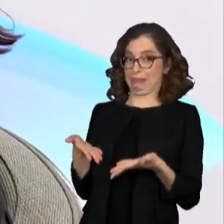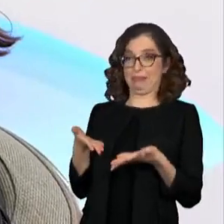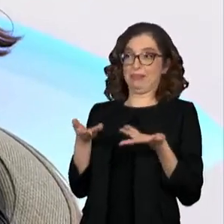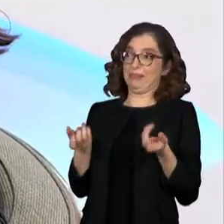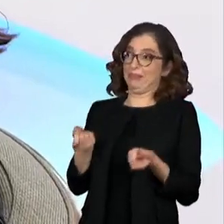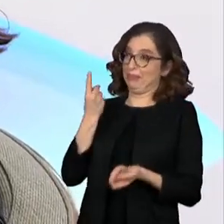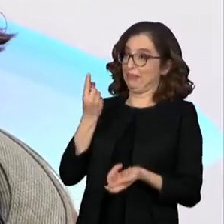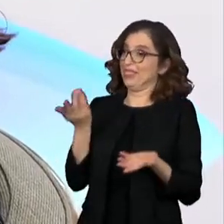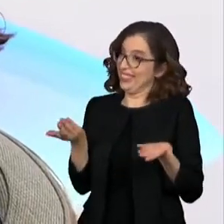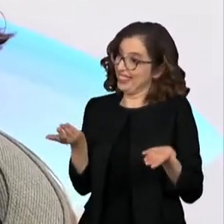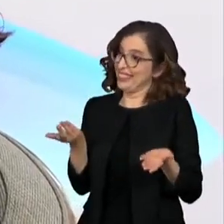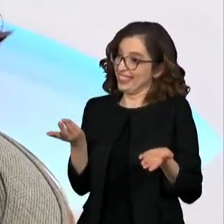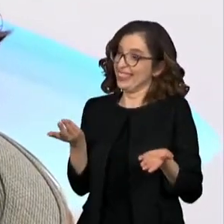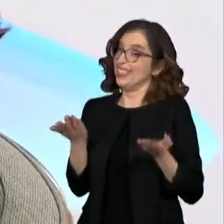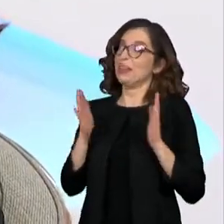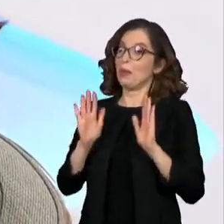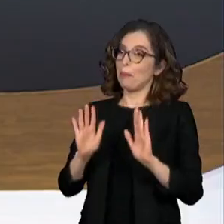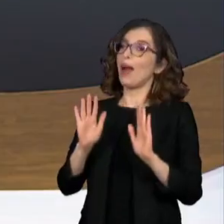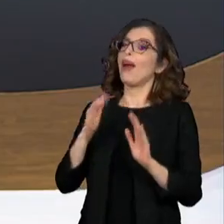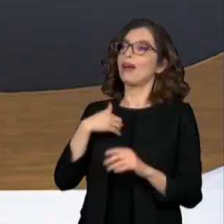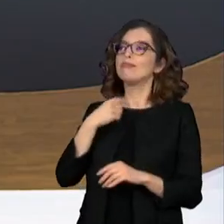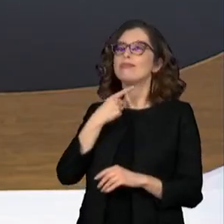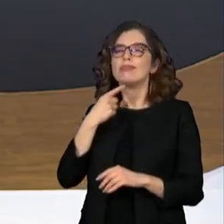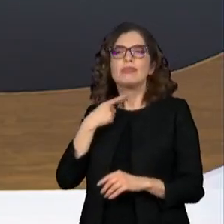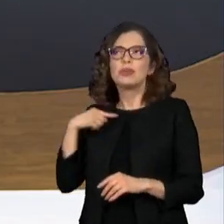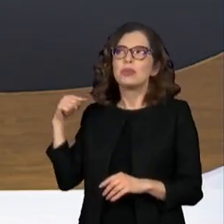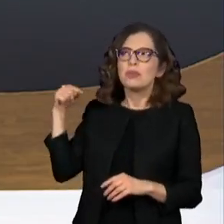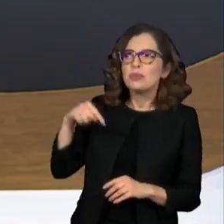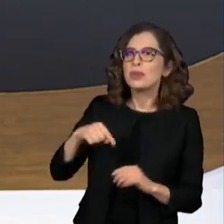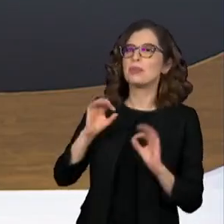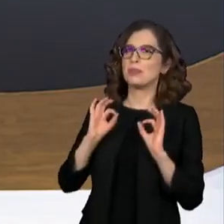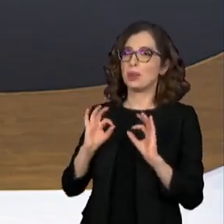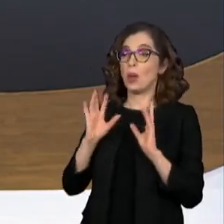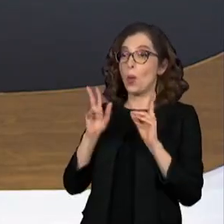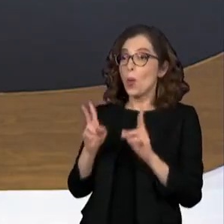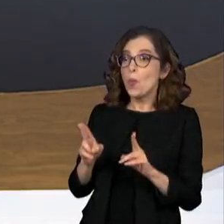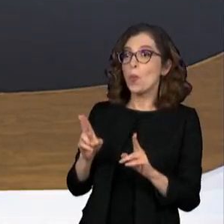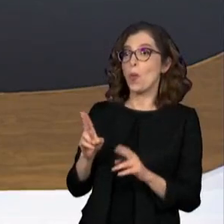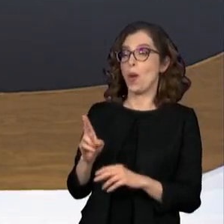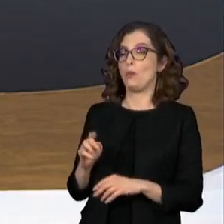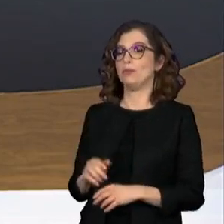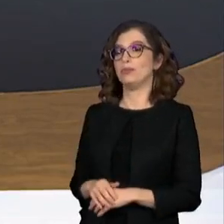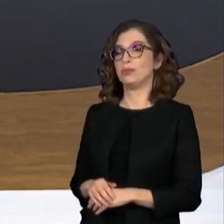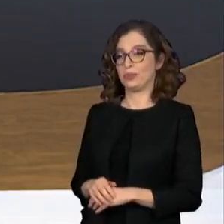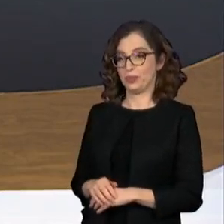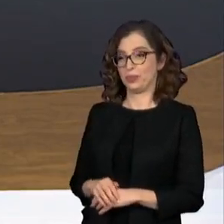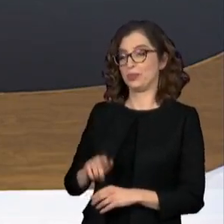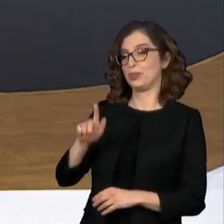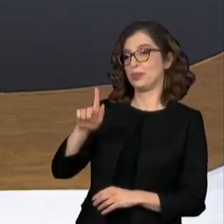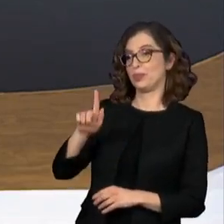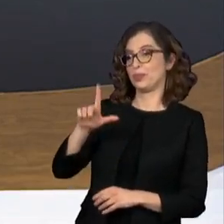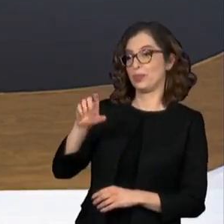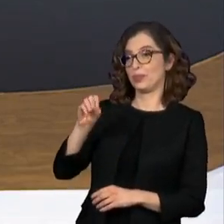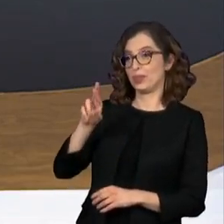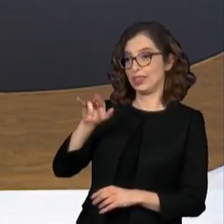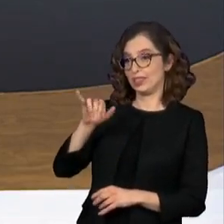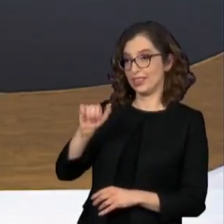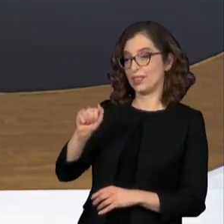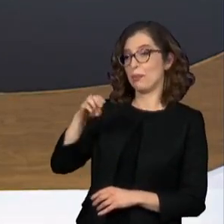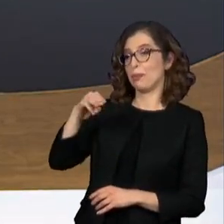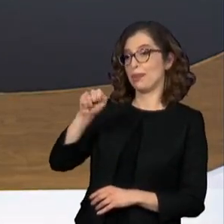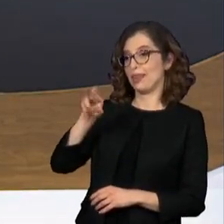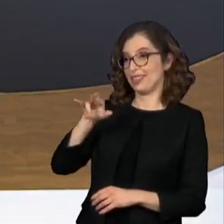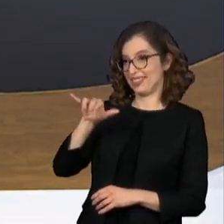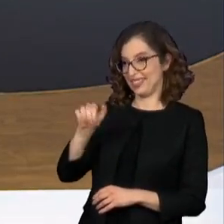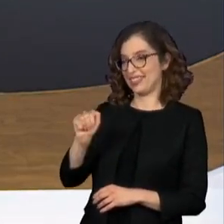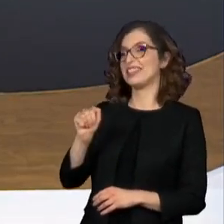acho que um dia eu sonhava com esse momento. Sabe quem falou isso também? A Glória Maria. Quando eu liguei para ela, falei, nossa, eu não acredito que você nunca veio ao